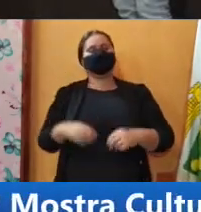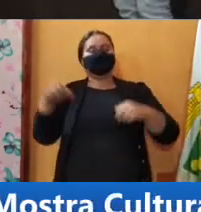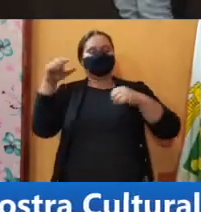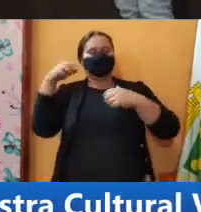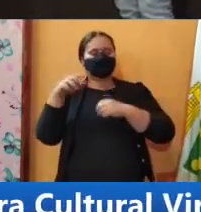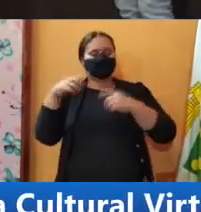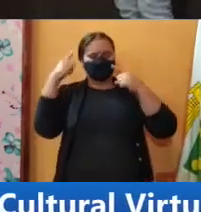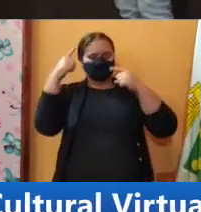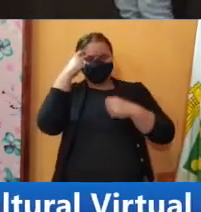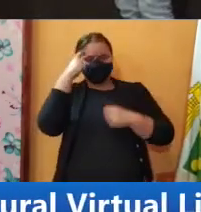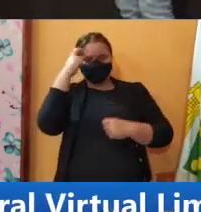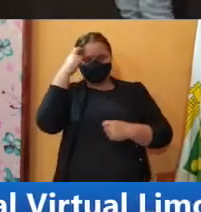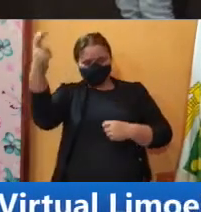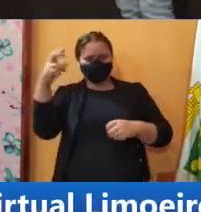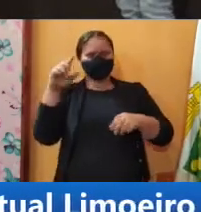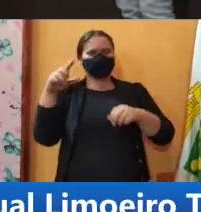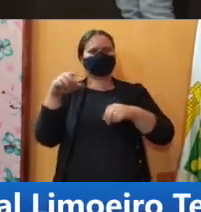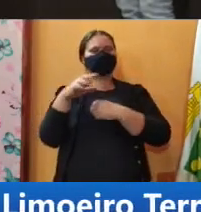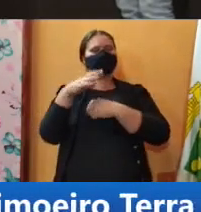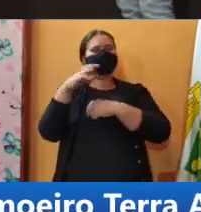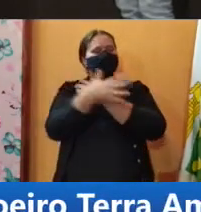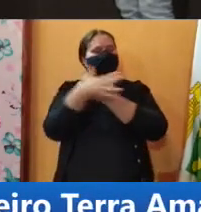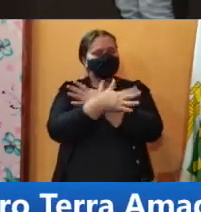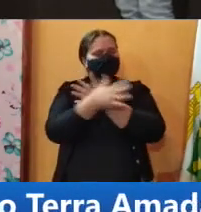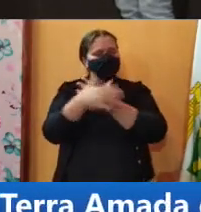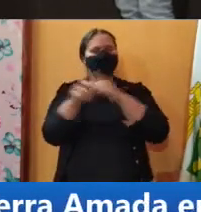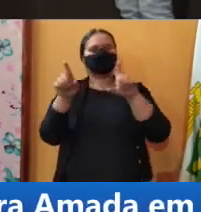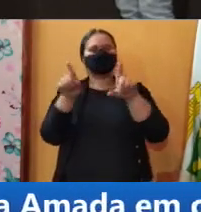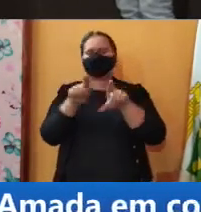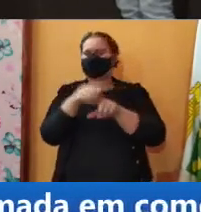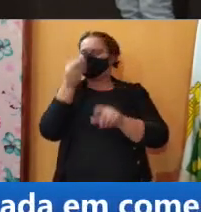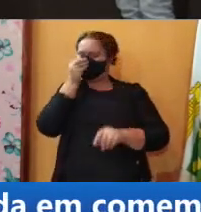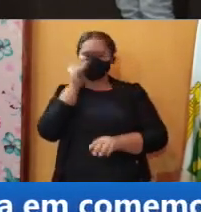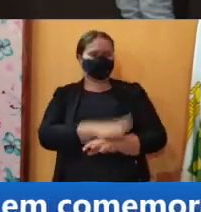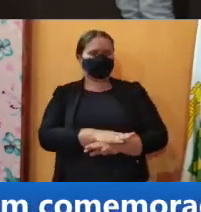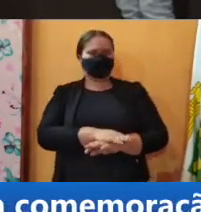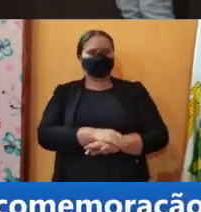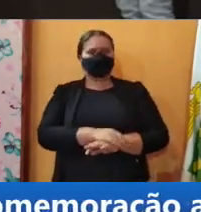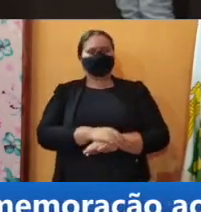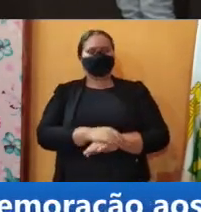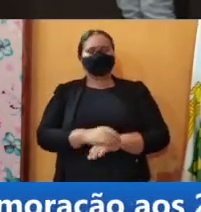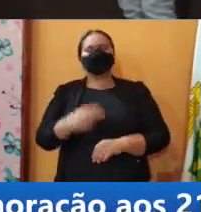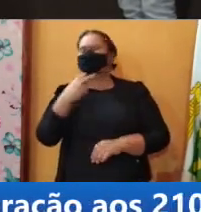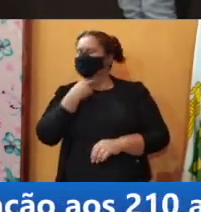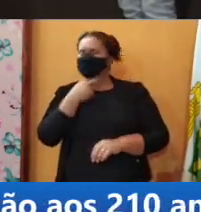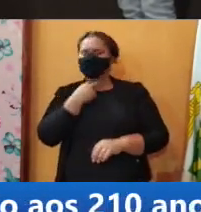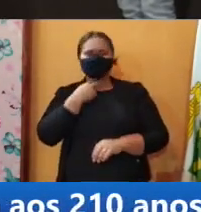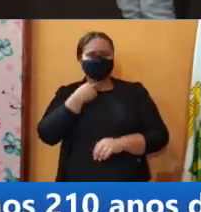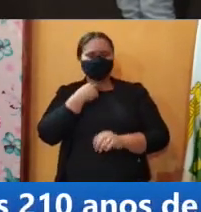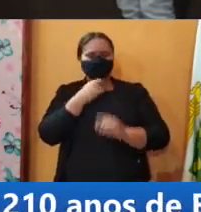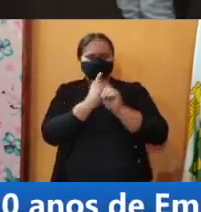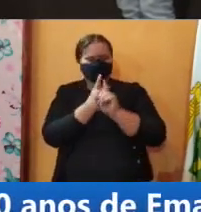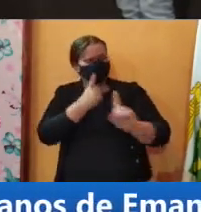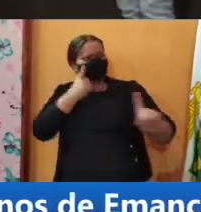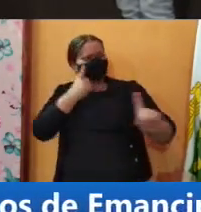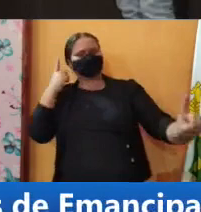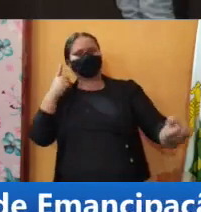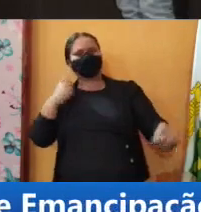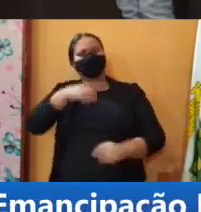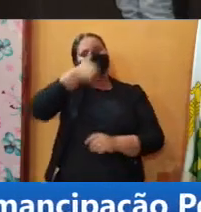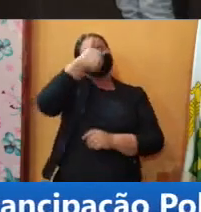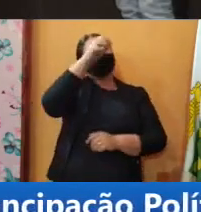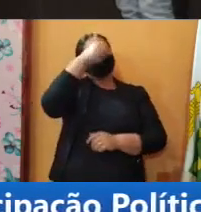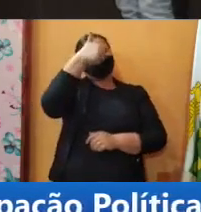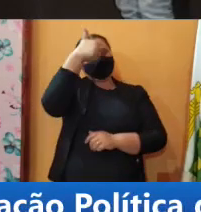cidade. É riqueza da nossa gente. E a gente não pode deixar isso em segundo plano. A gente não pode escantear uma história de 210